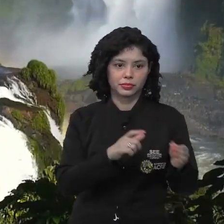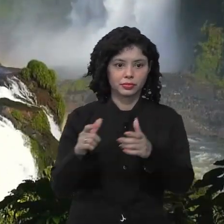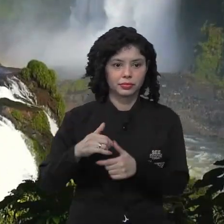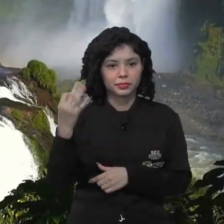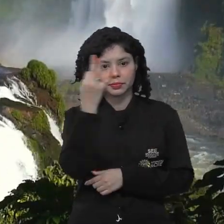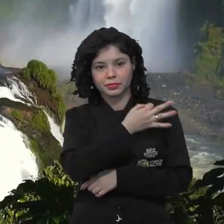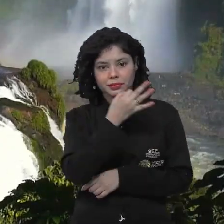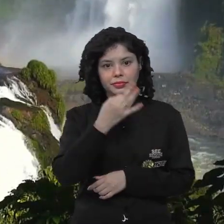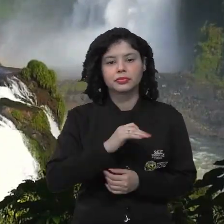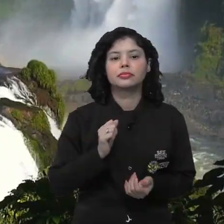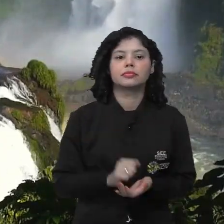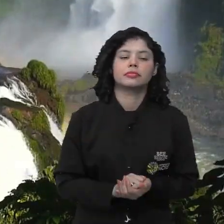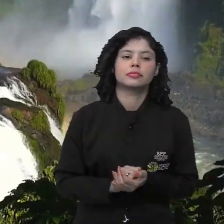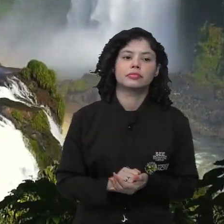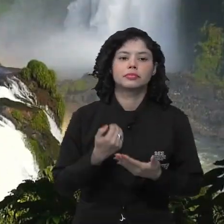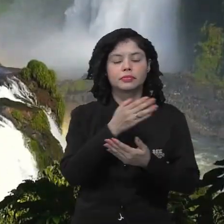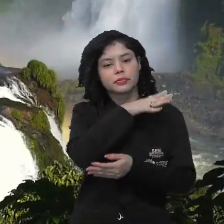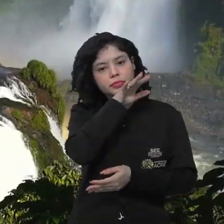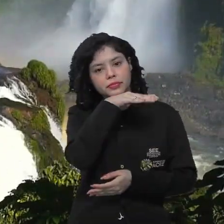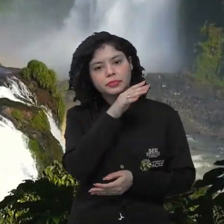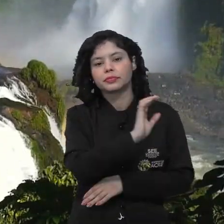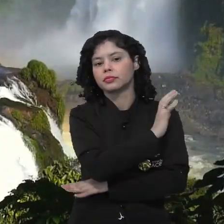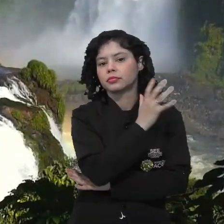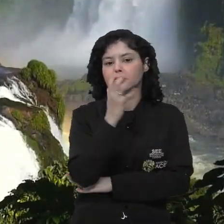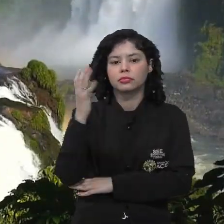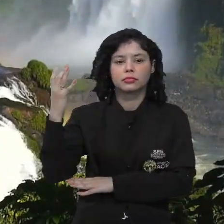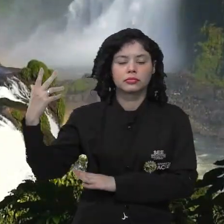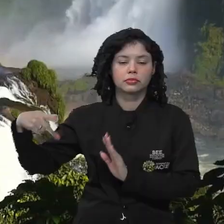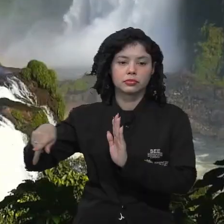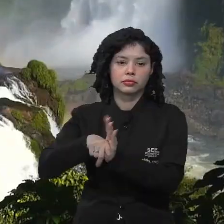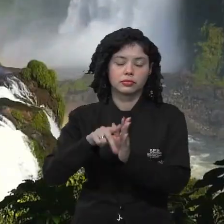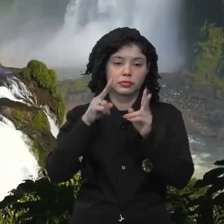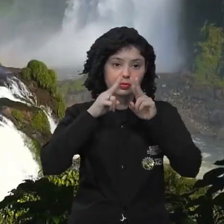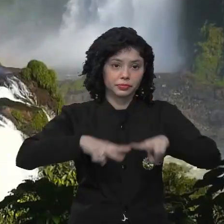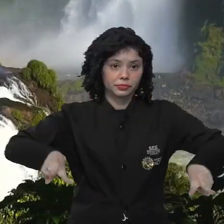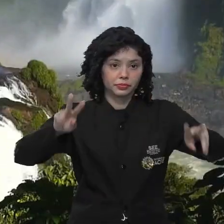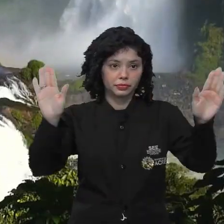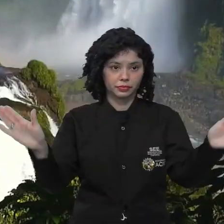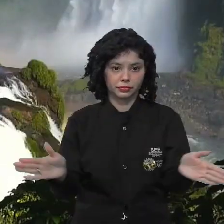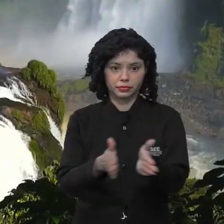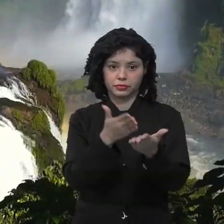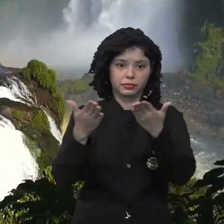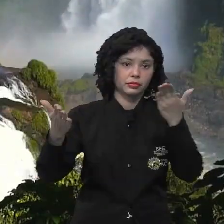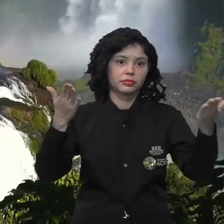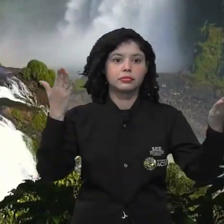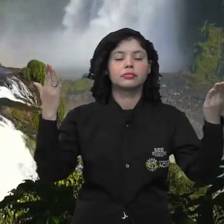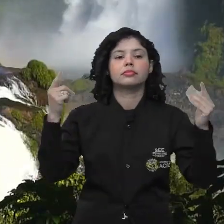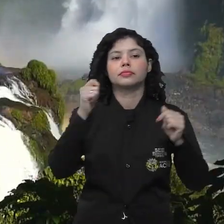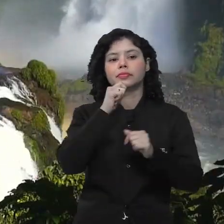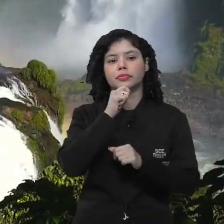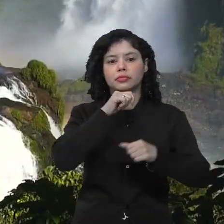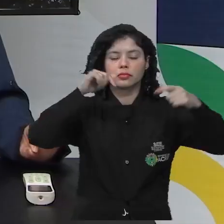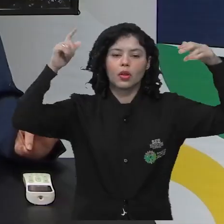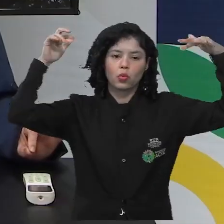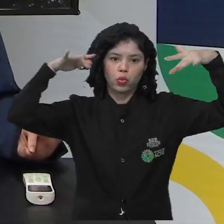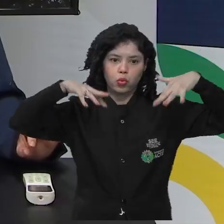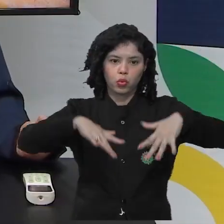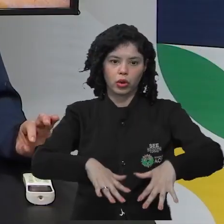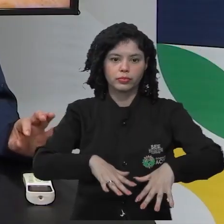extremamente lindo, lá tem reserva de animais, de aves, fora ali essa vista maravilhosa aí das